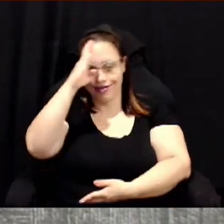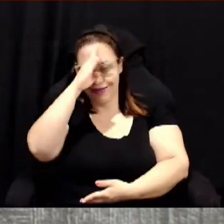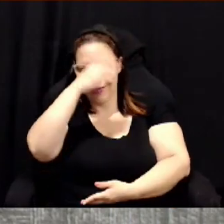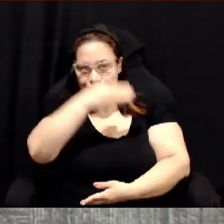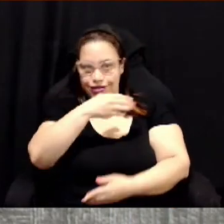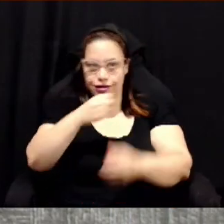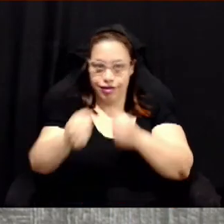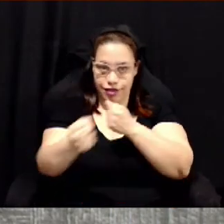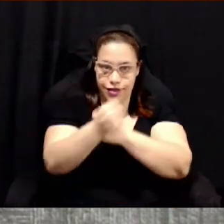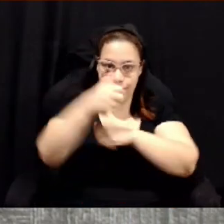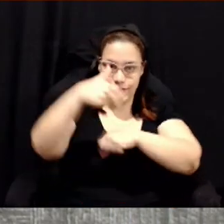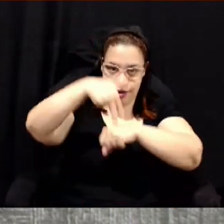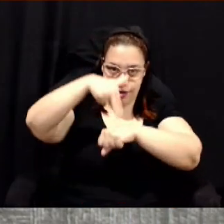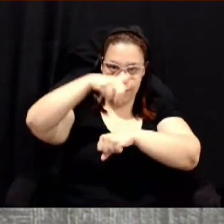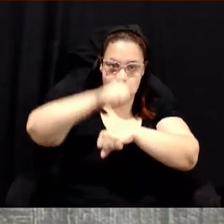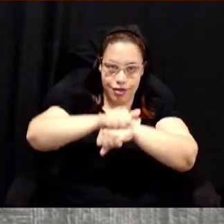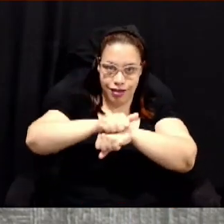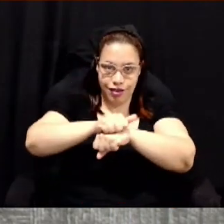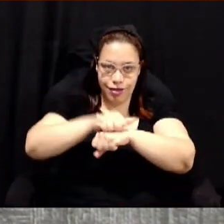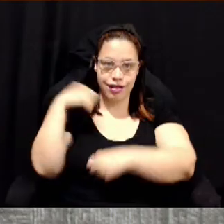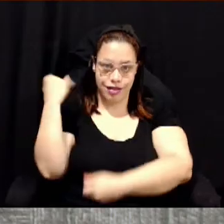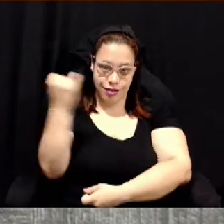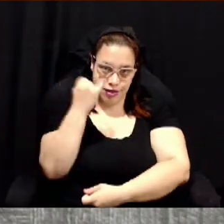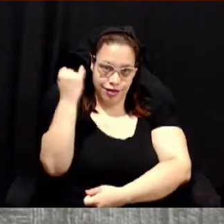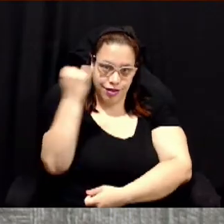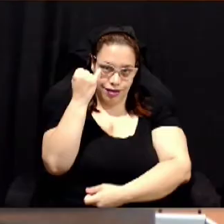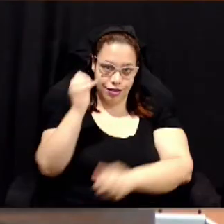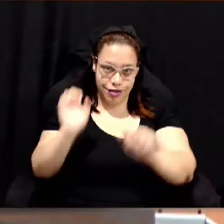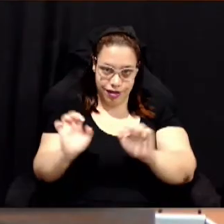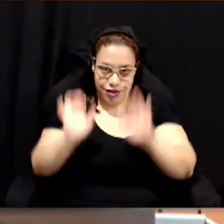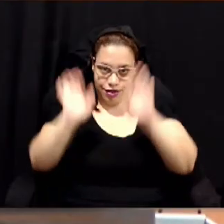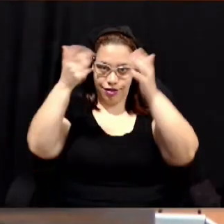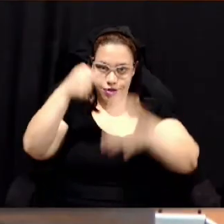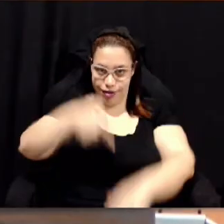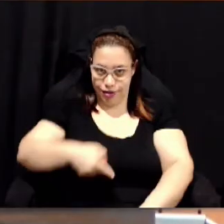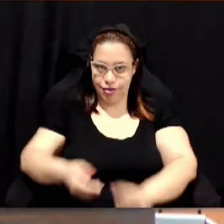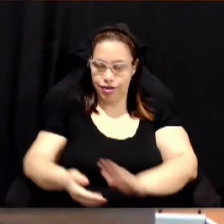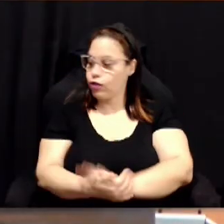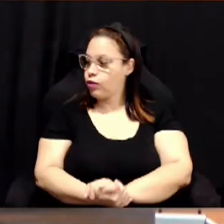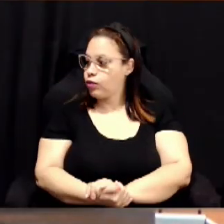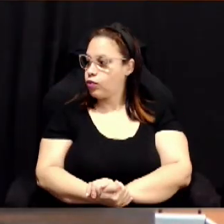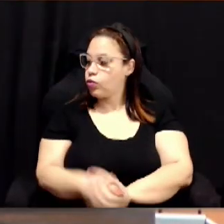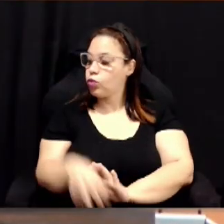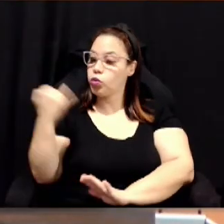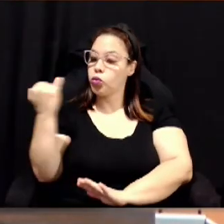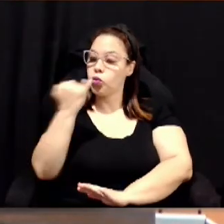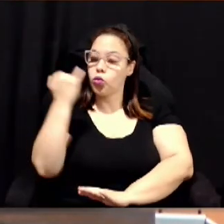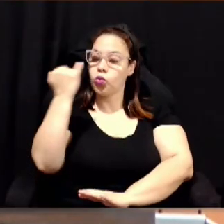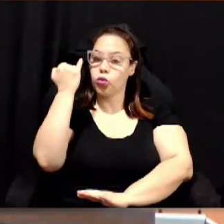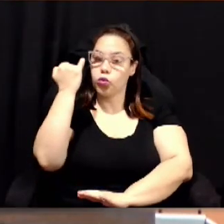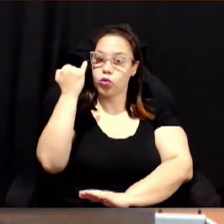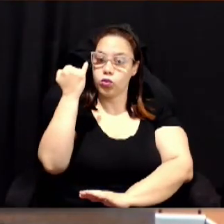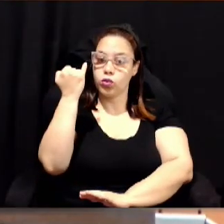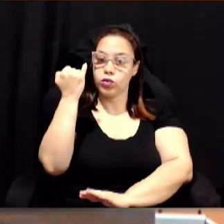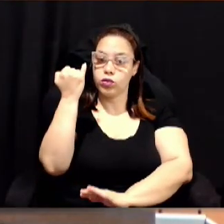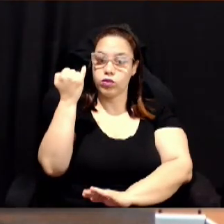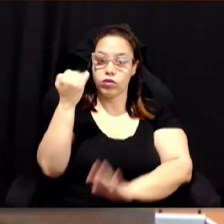na tribuna a importância desse evento na cidade. É importante que ela esteja no calendário